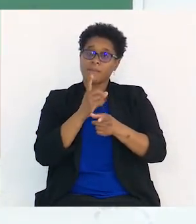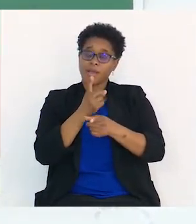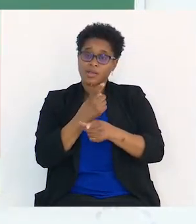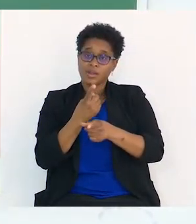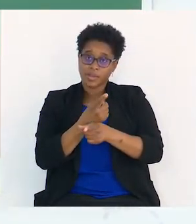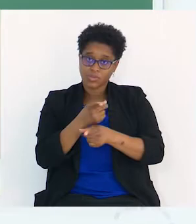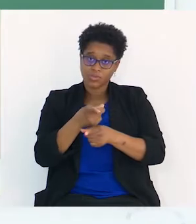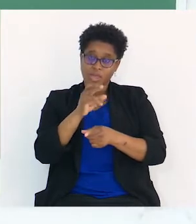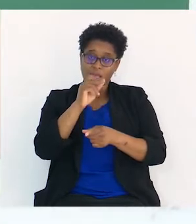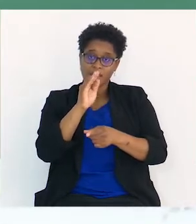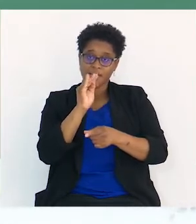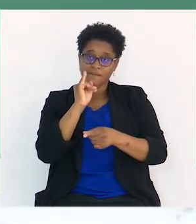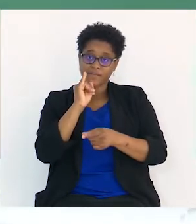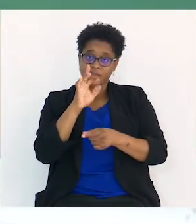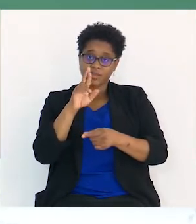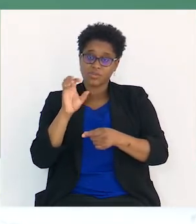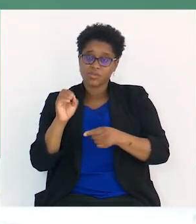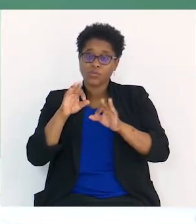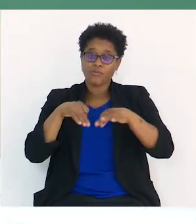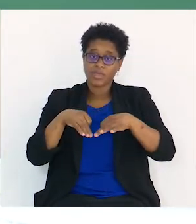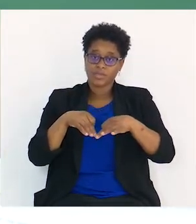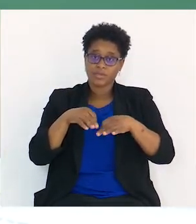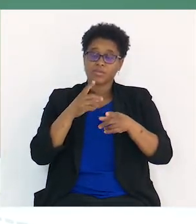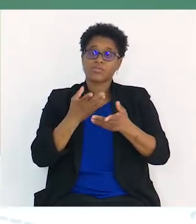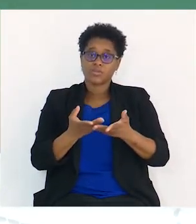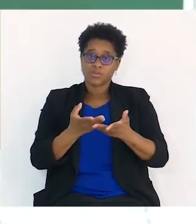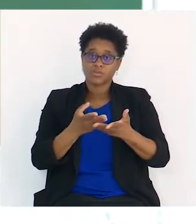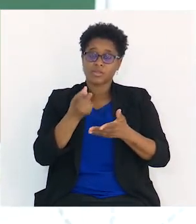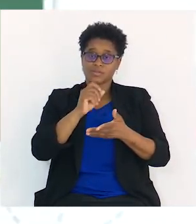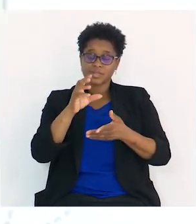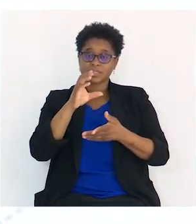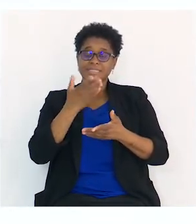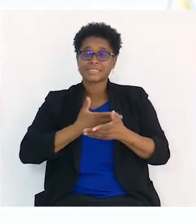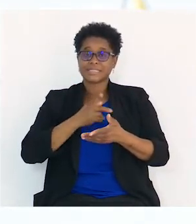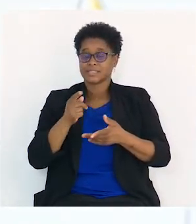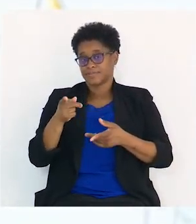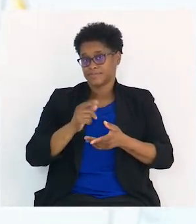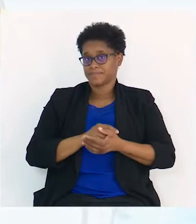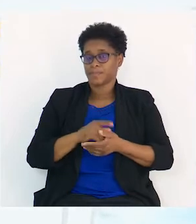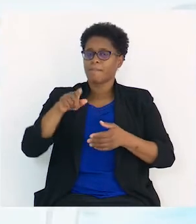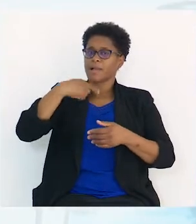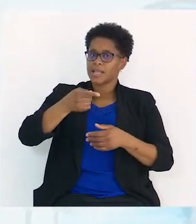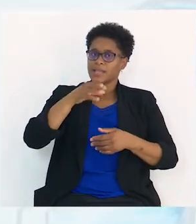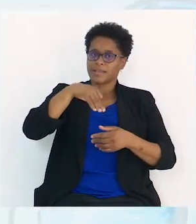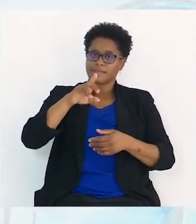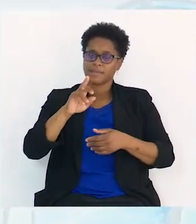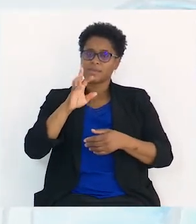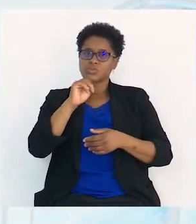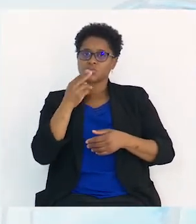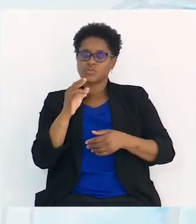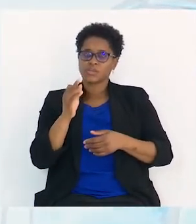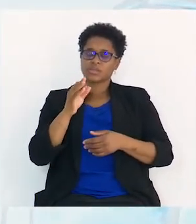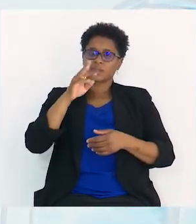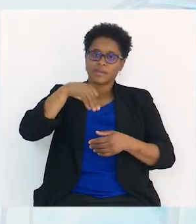um afixo, no fim. Por isso, classificação de. Para além da prefixal, sufixal, prefixal